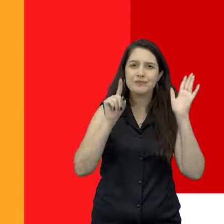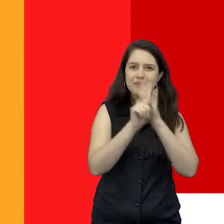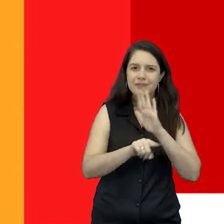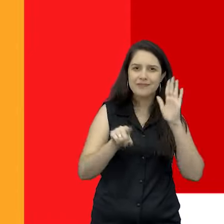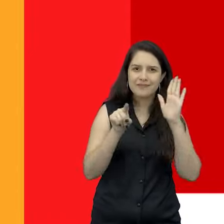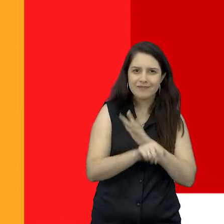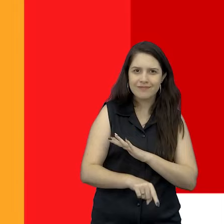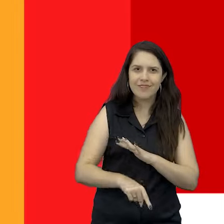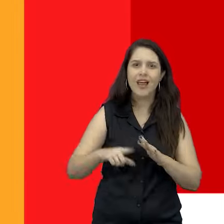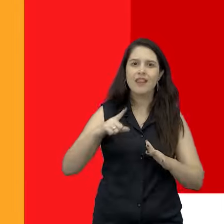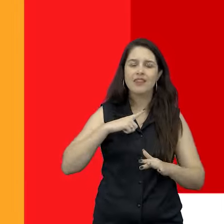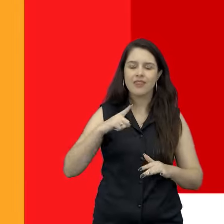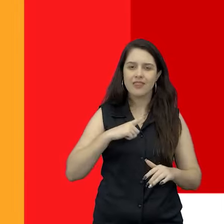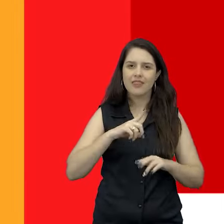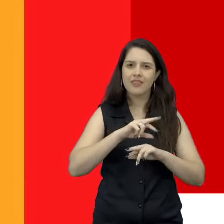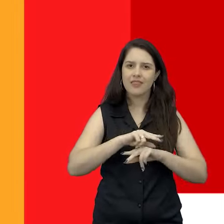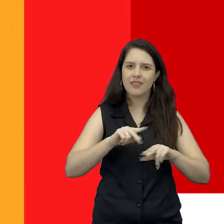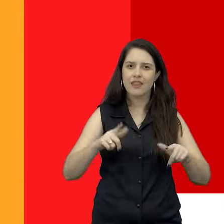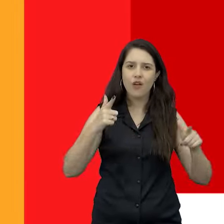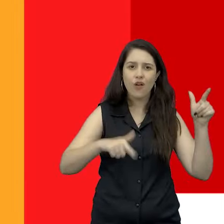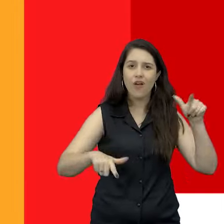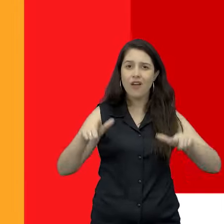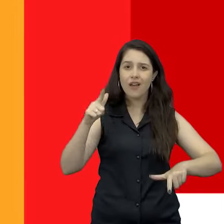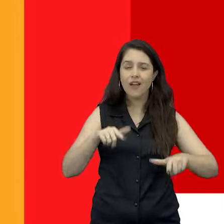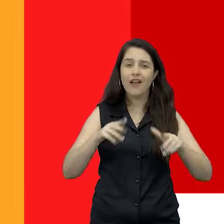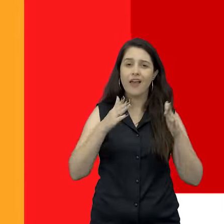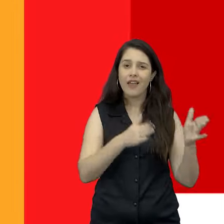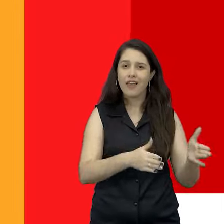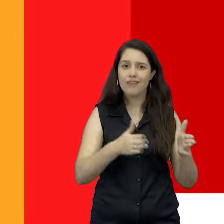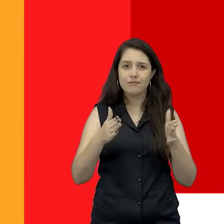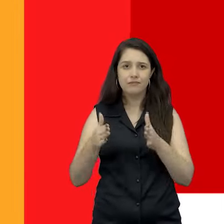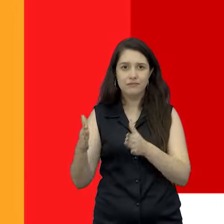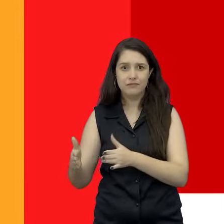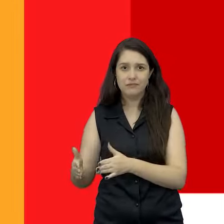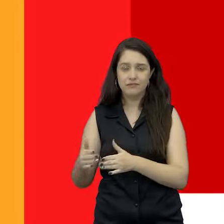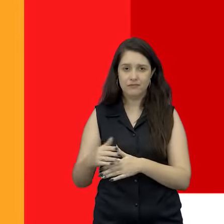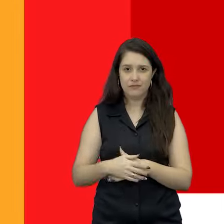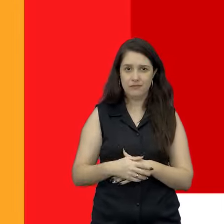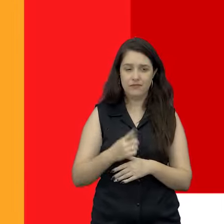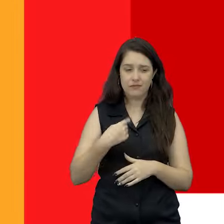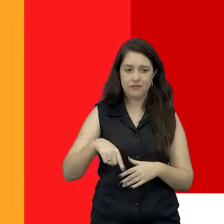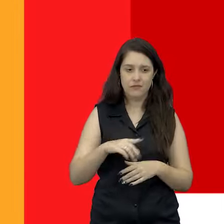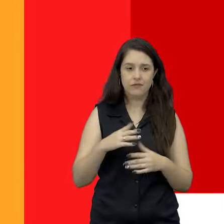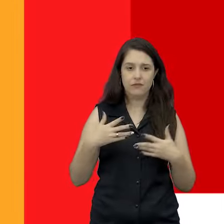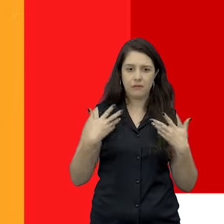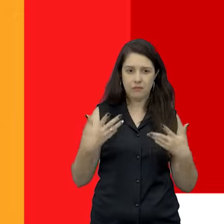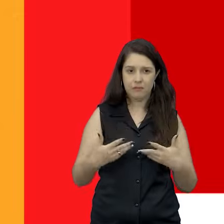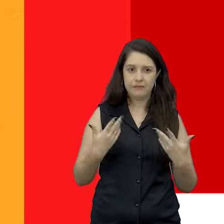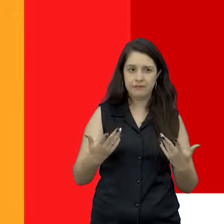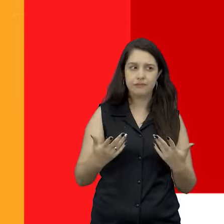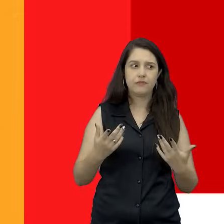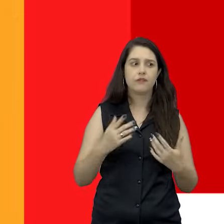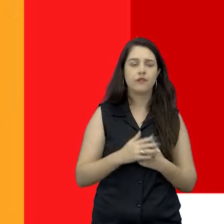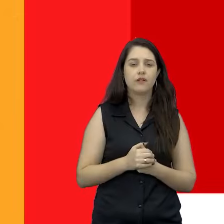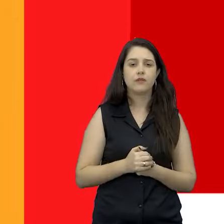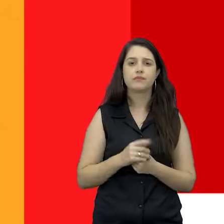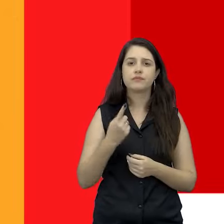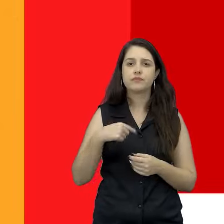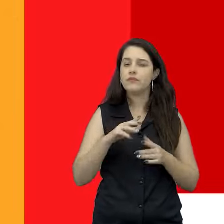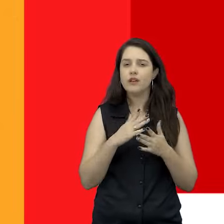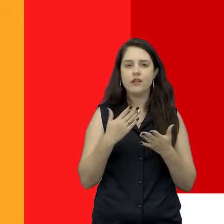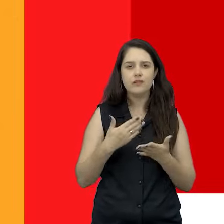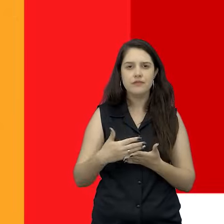vocês fizeram já no outro ATPC da etapa, lá foi também citado sobre o letramento, né? Foi citado alguns autores, mas